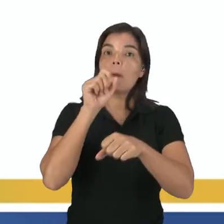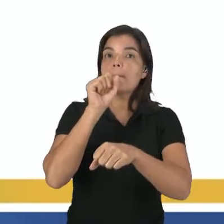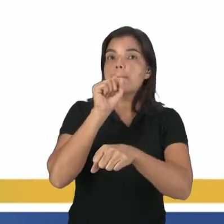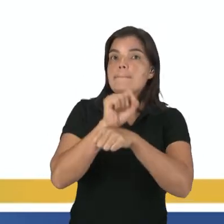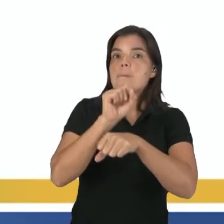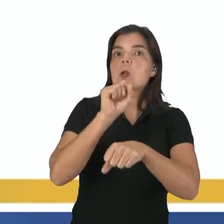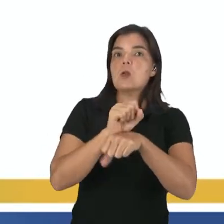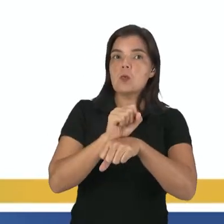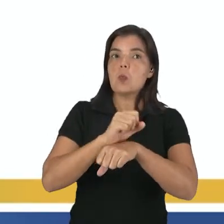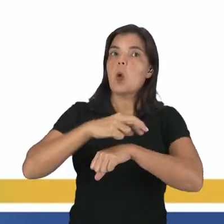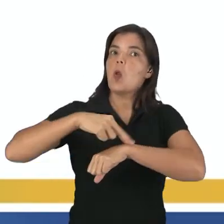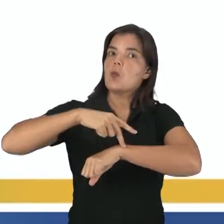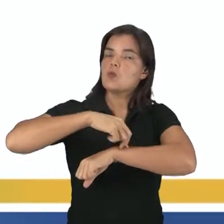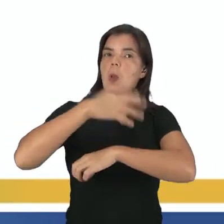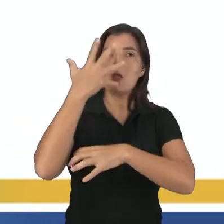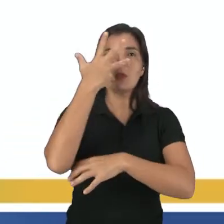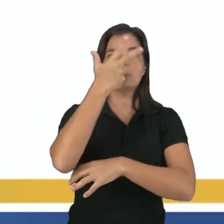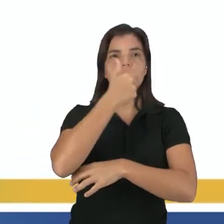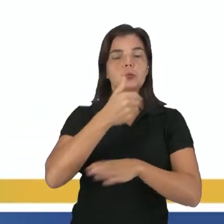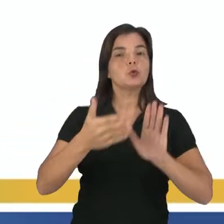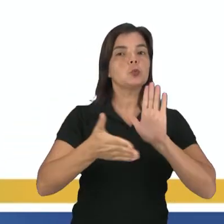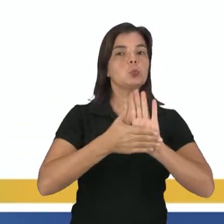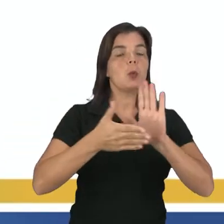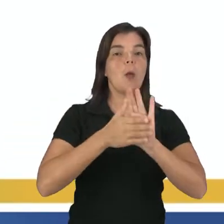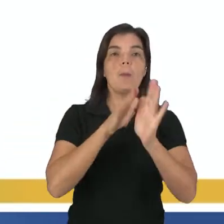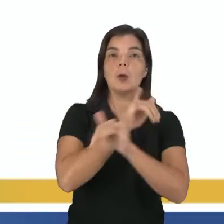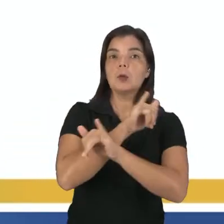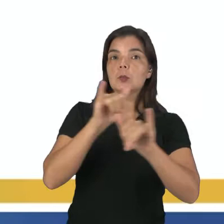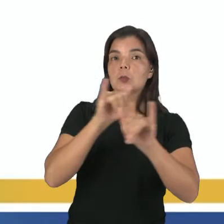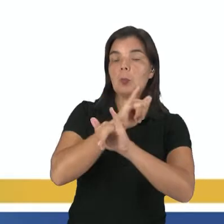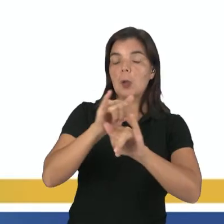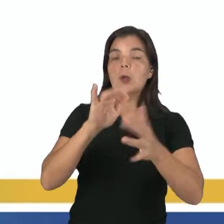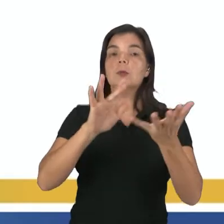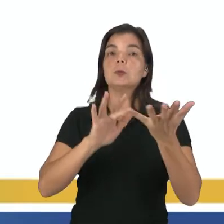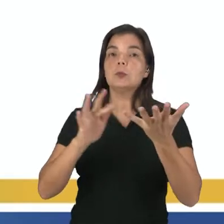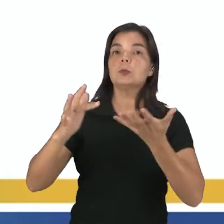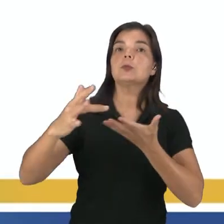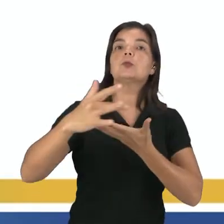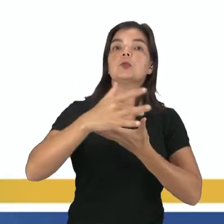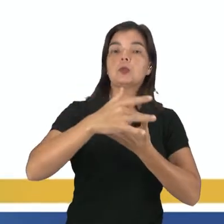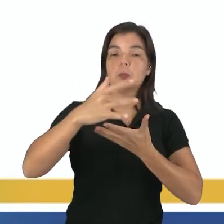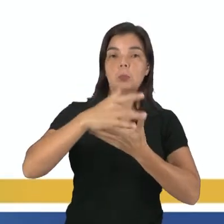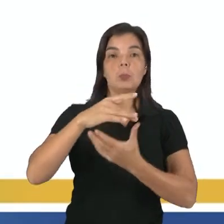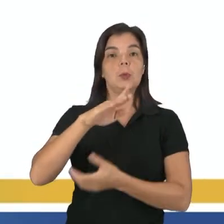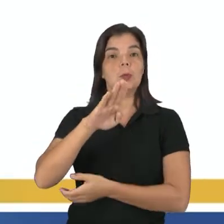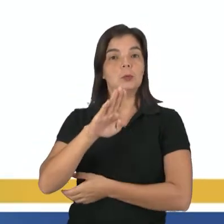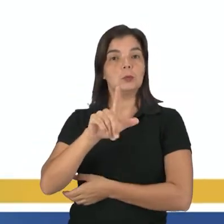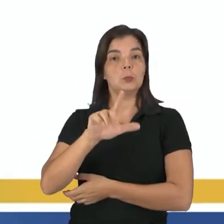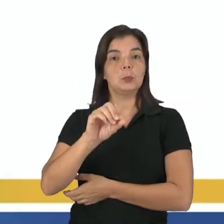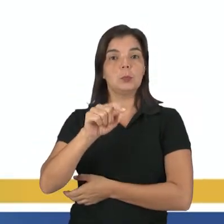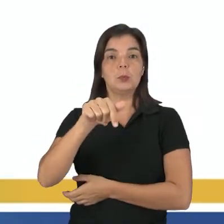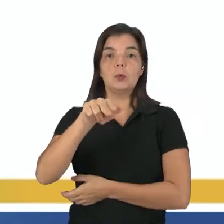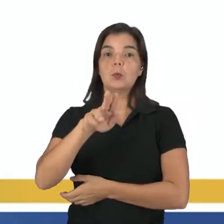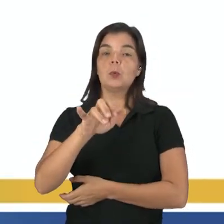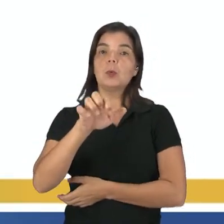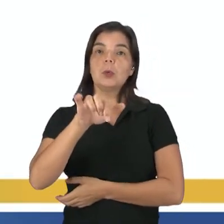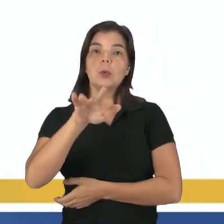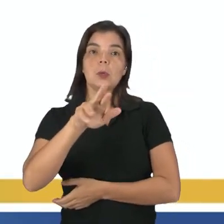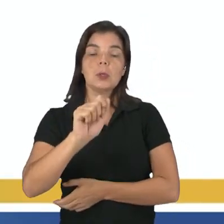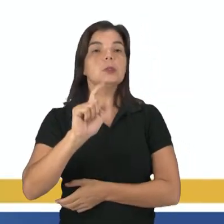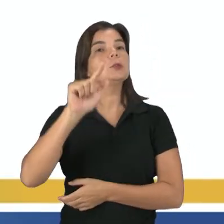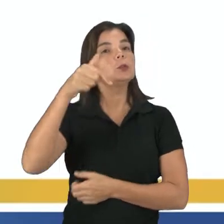busca desenfreada por um modelo de beleza proposto pelas mídias, pelas redes sociais, pelas